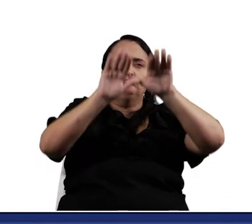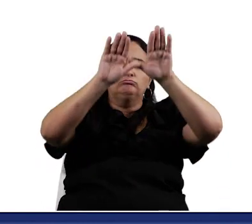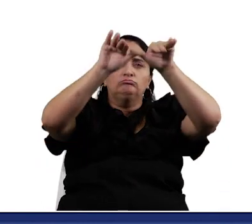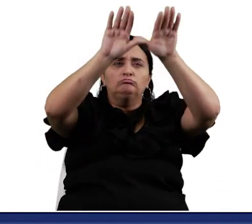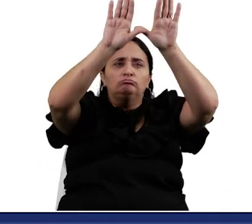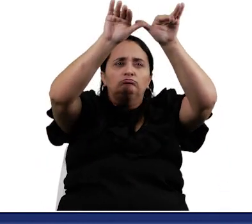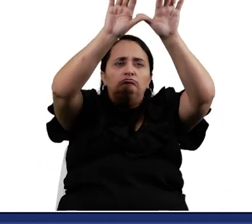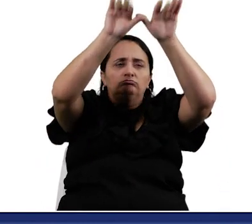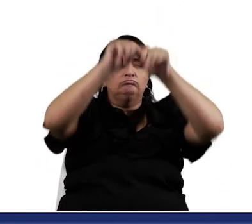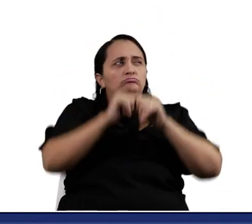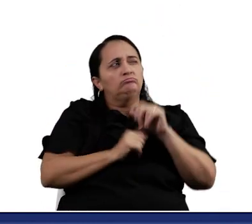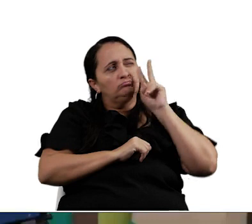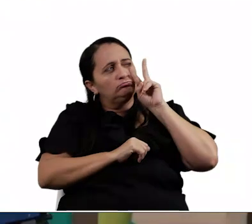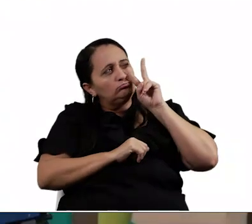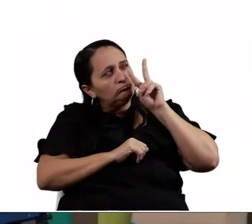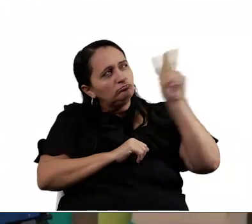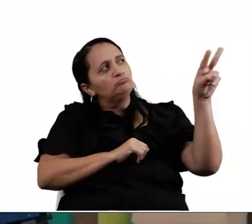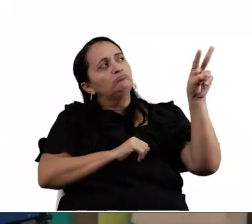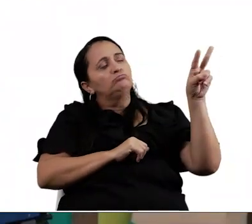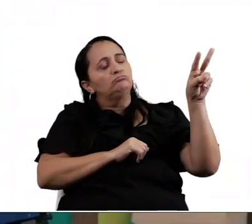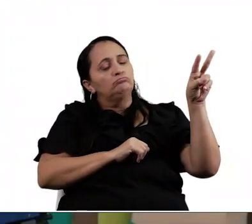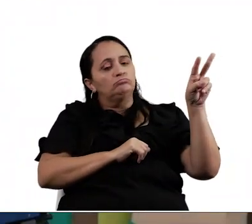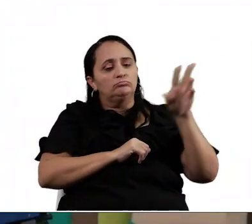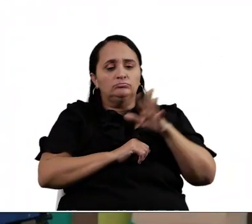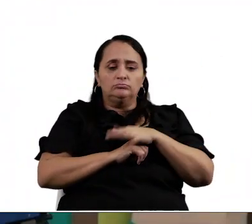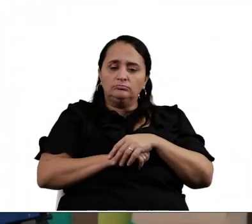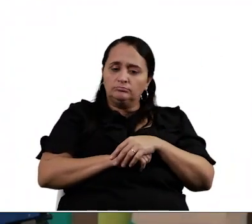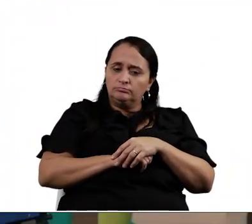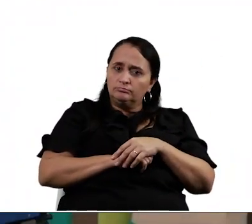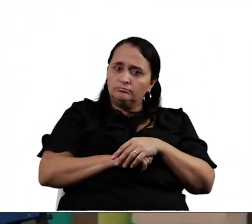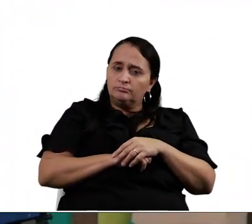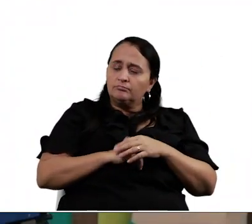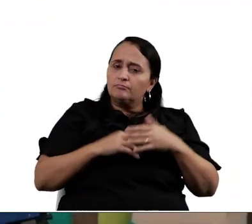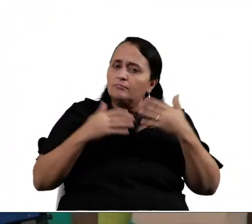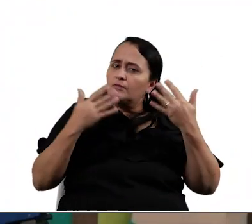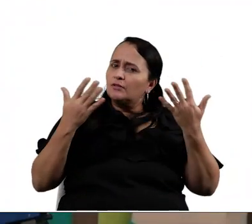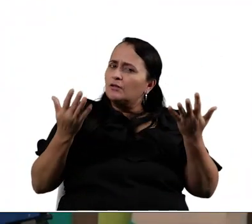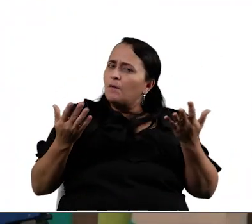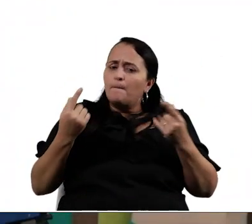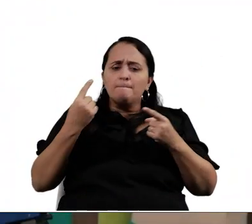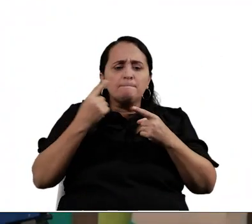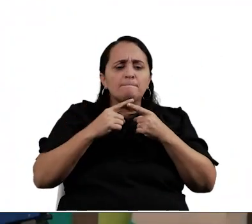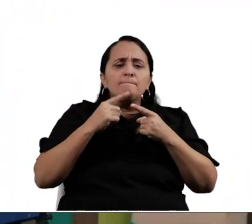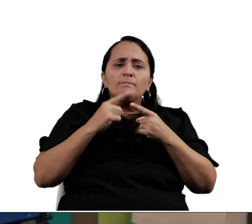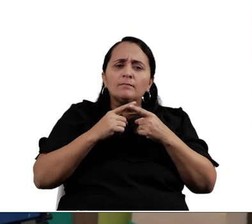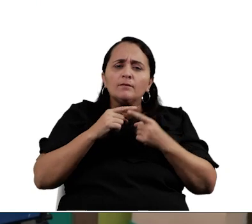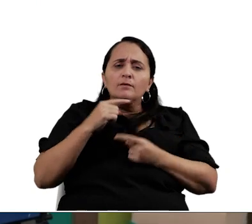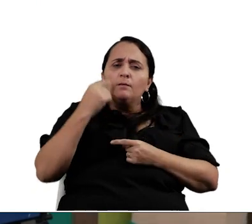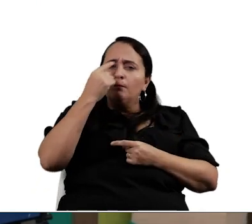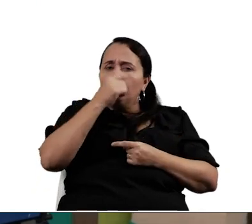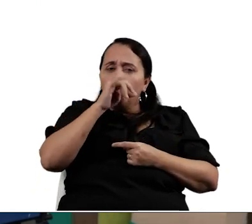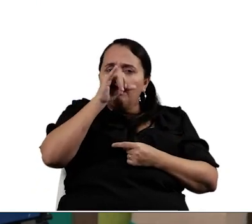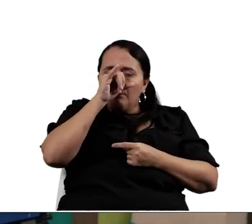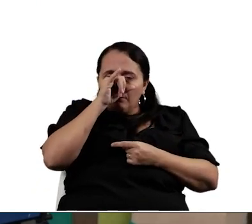ele desconfiado. Então aqui está a razão porque o porco tem o focinho achatado